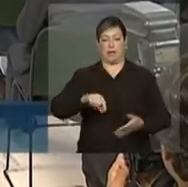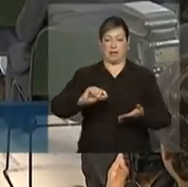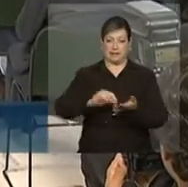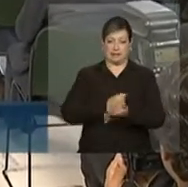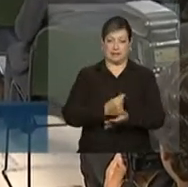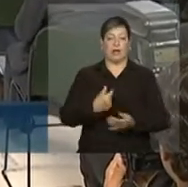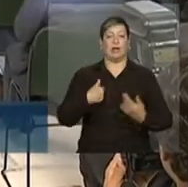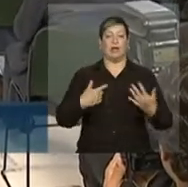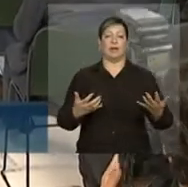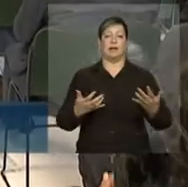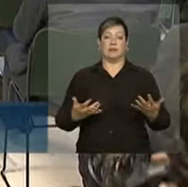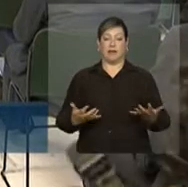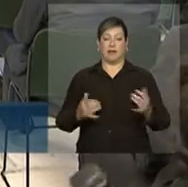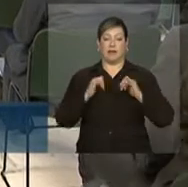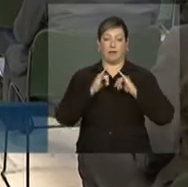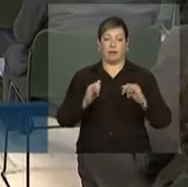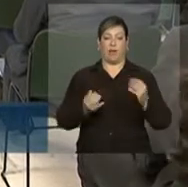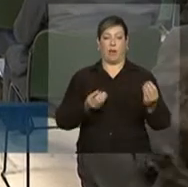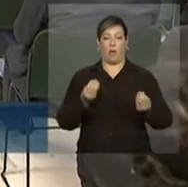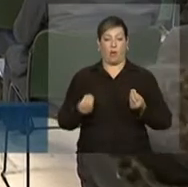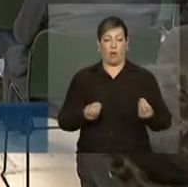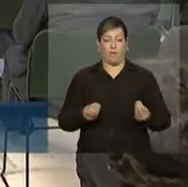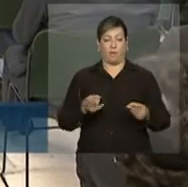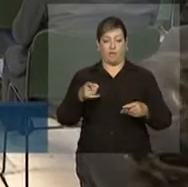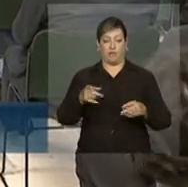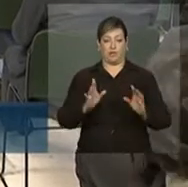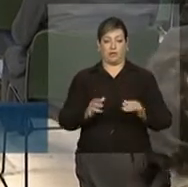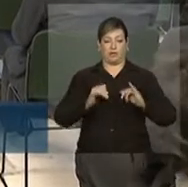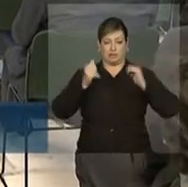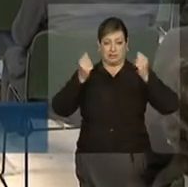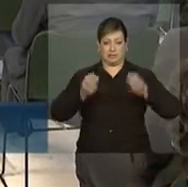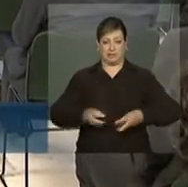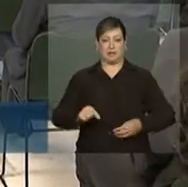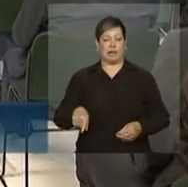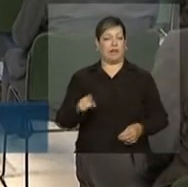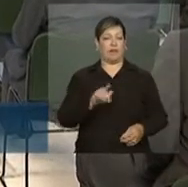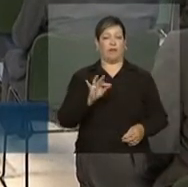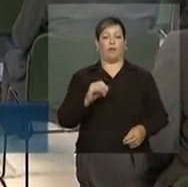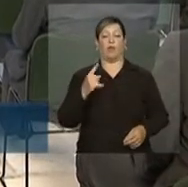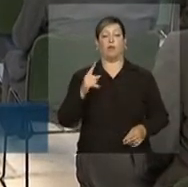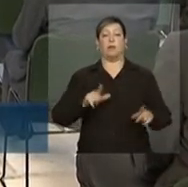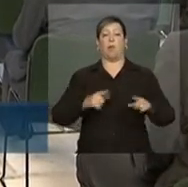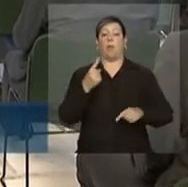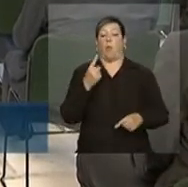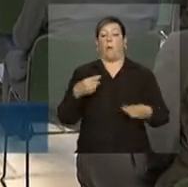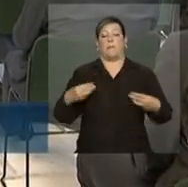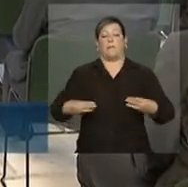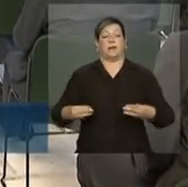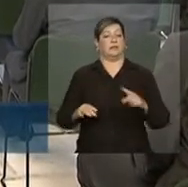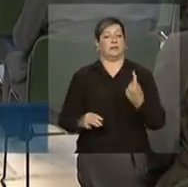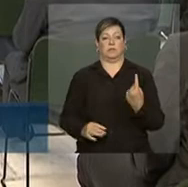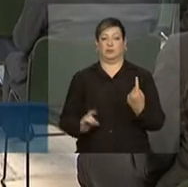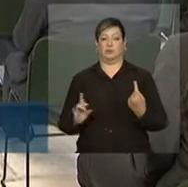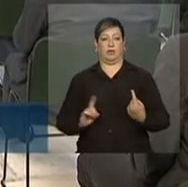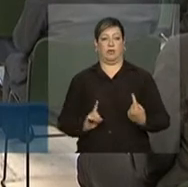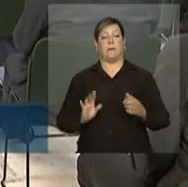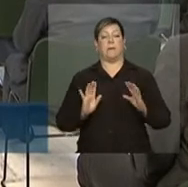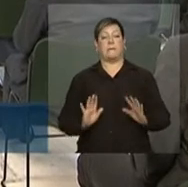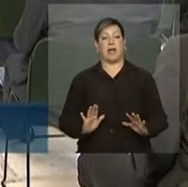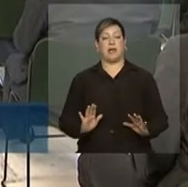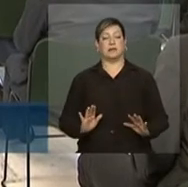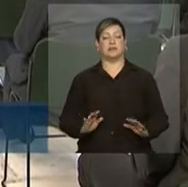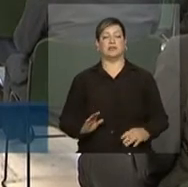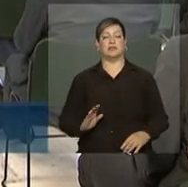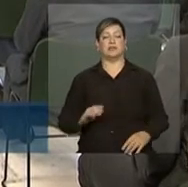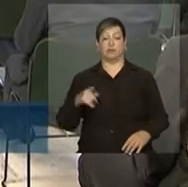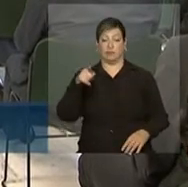queria dizer, como bem disse Vossa Excelência, que não foi um trabalho de um ministério, mas foi um trabalho de orientação